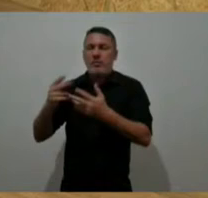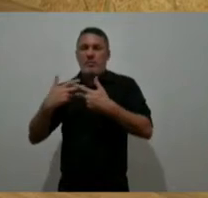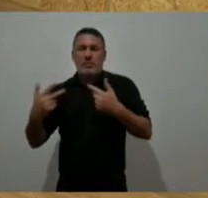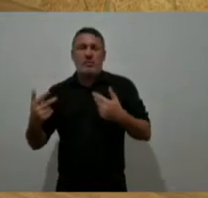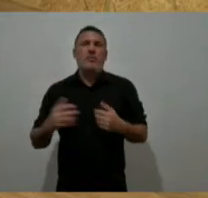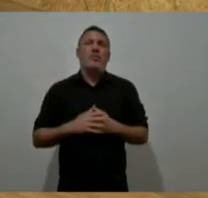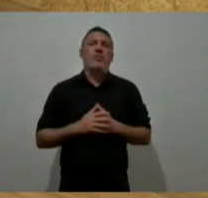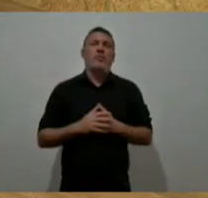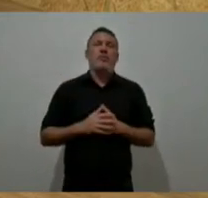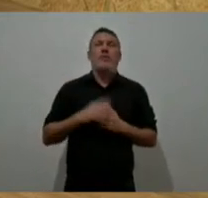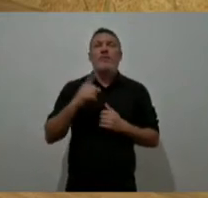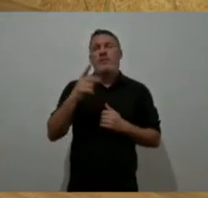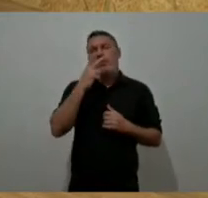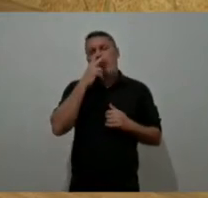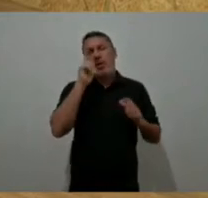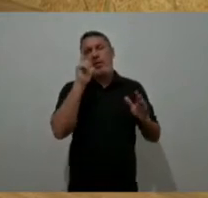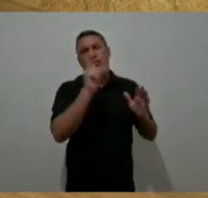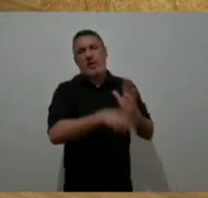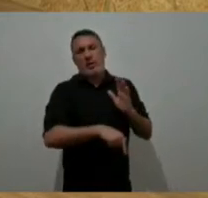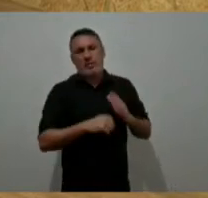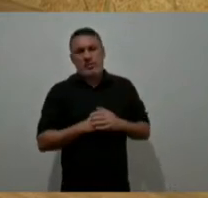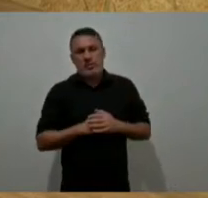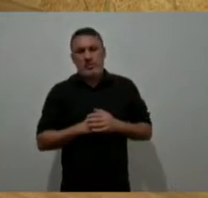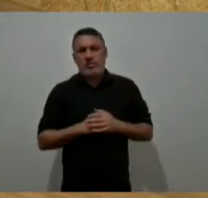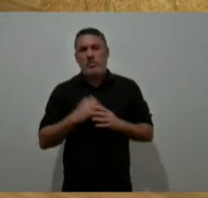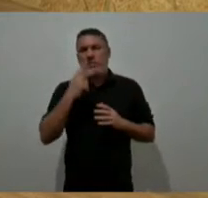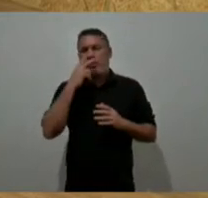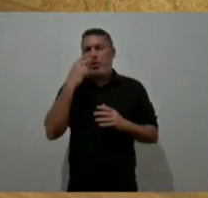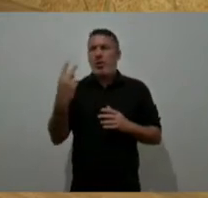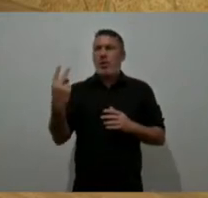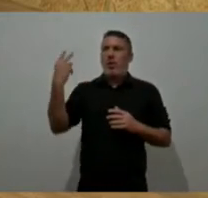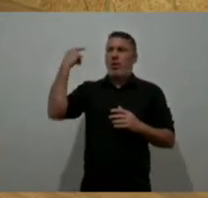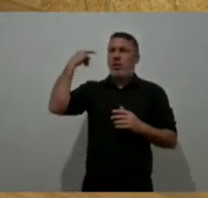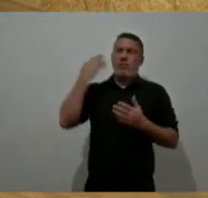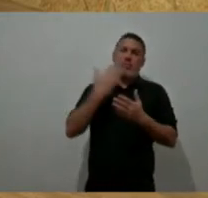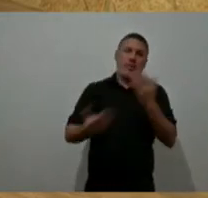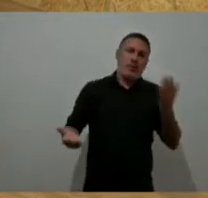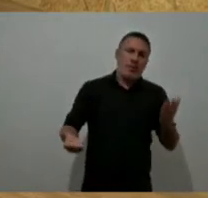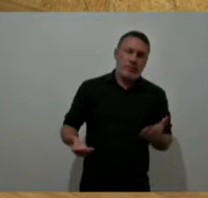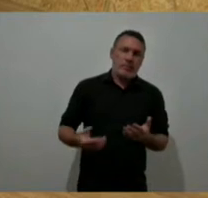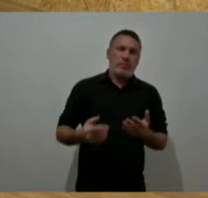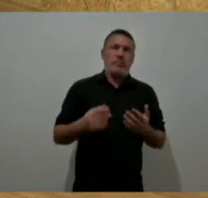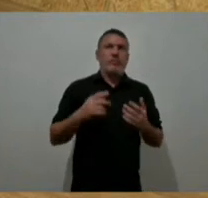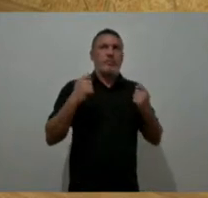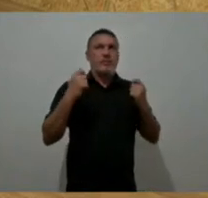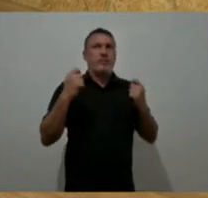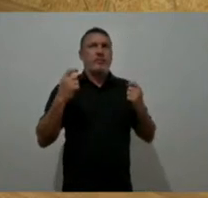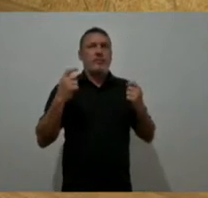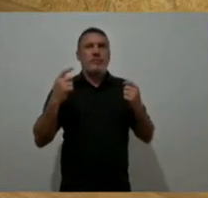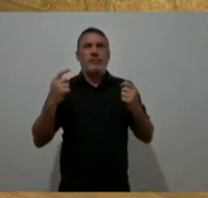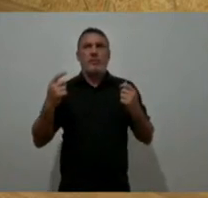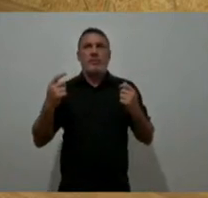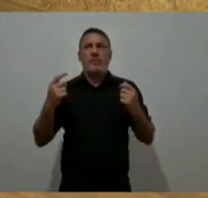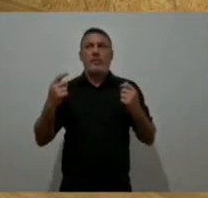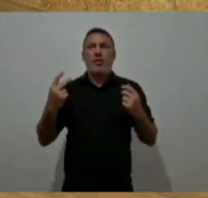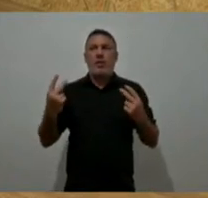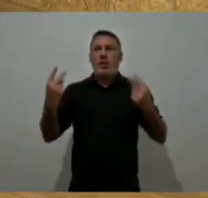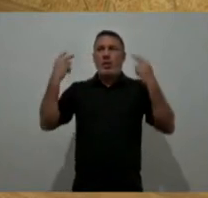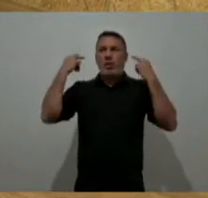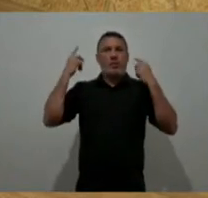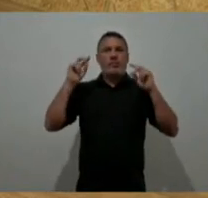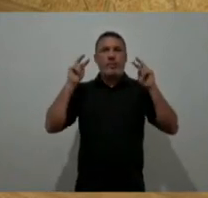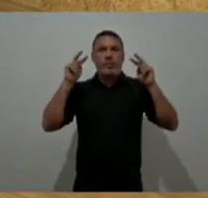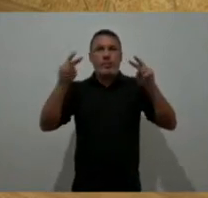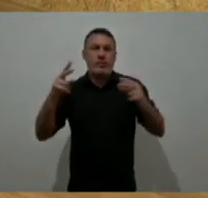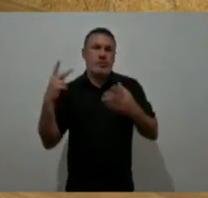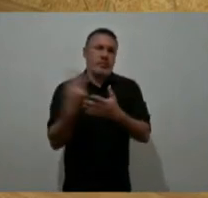para trás, está olhando pelo retrovisor, está dirigindo o carro olhando pelo retrovisor ao invés de olhar pelo para-brisas, né? Então, como